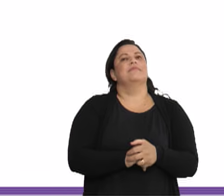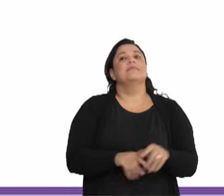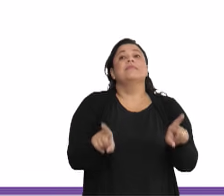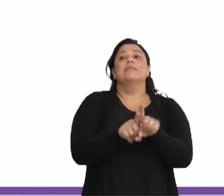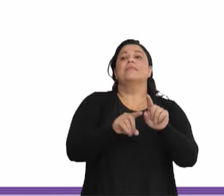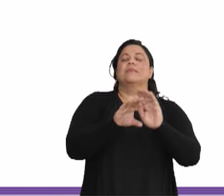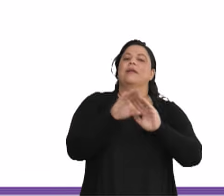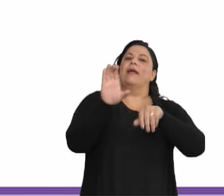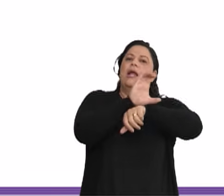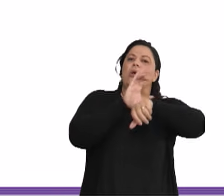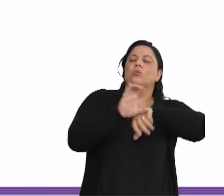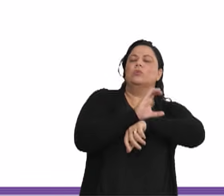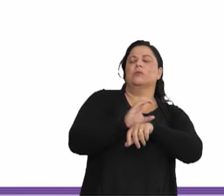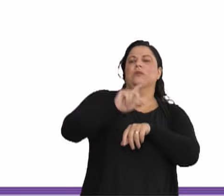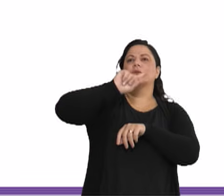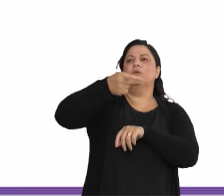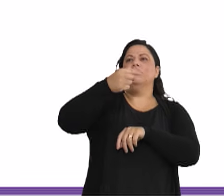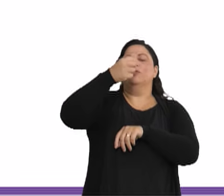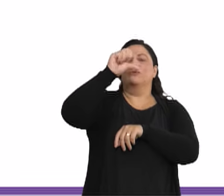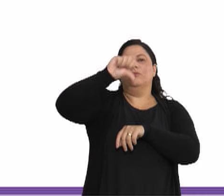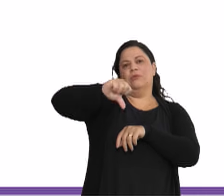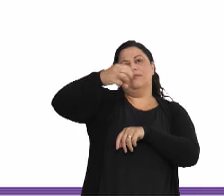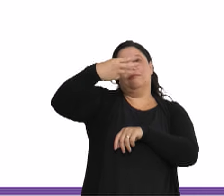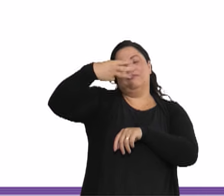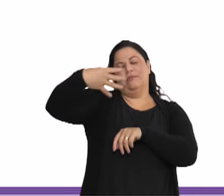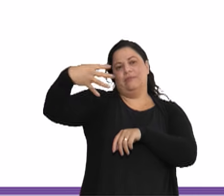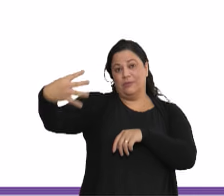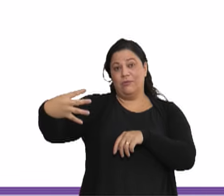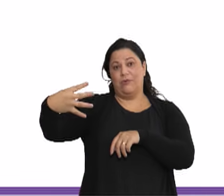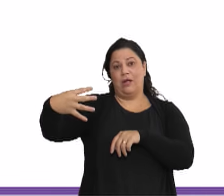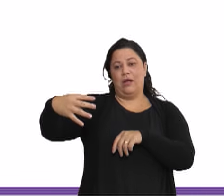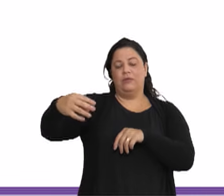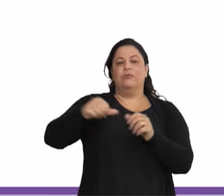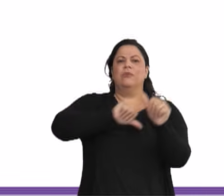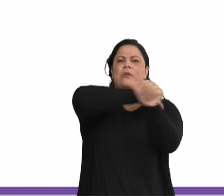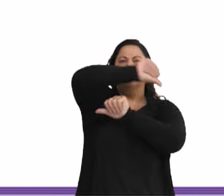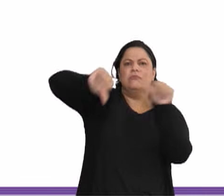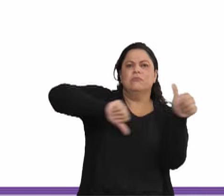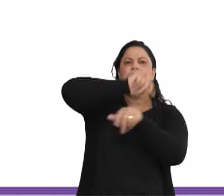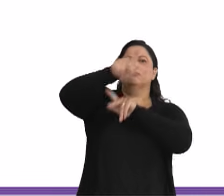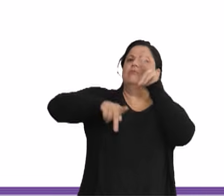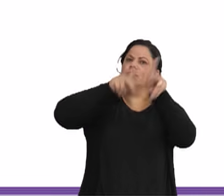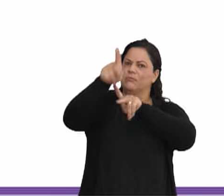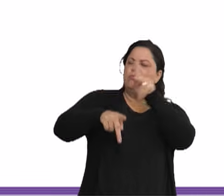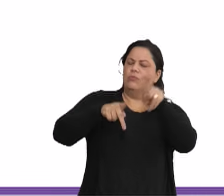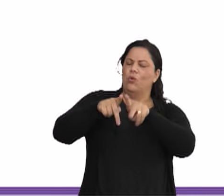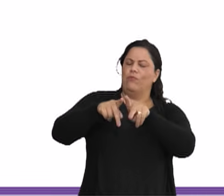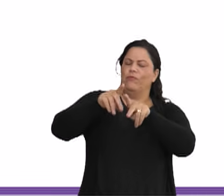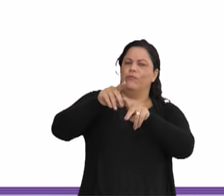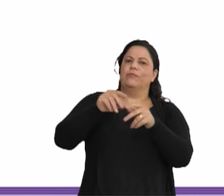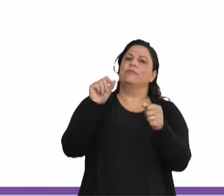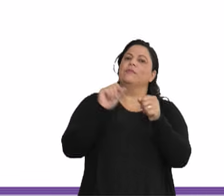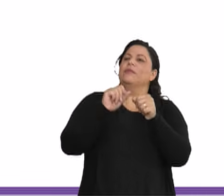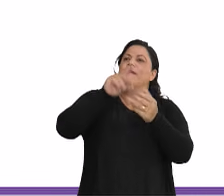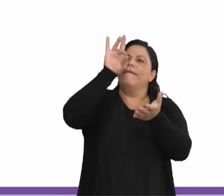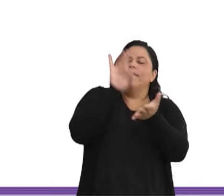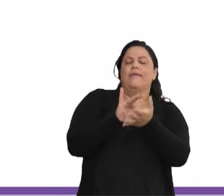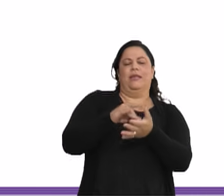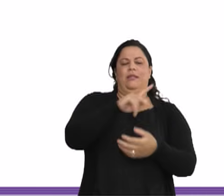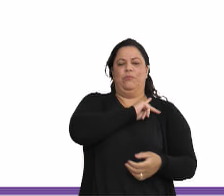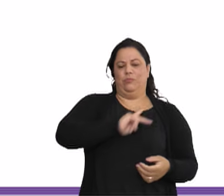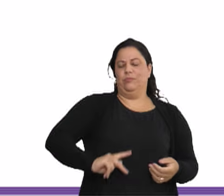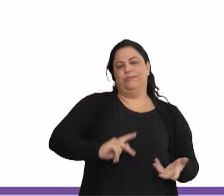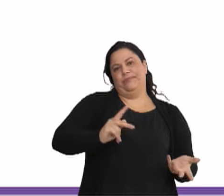de 34 confirmou as mudanças populares feitas por Getúlio Vargas. Lembra do principal? Os